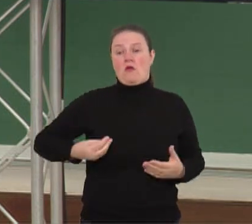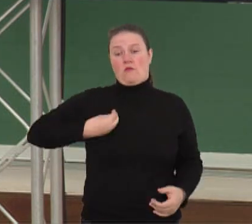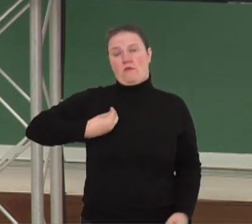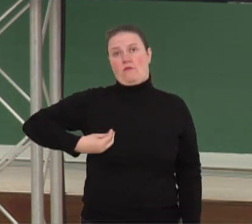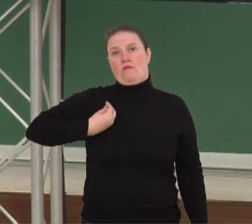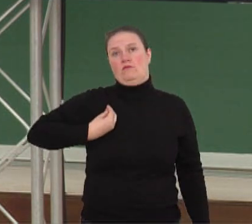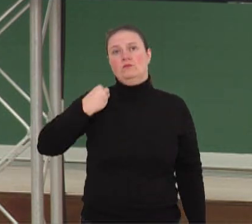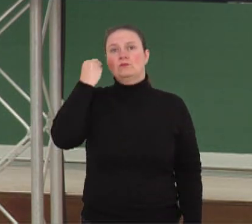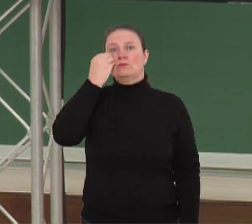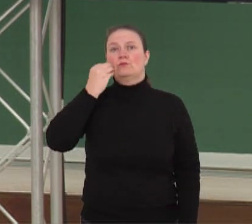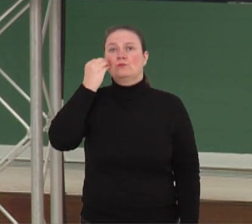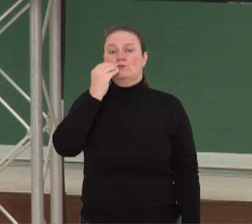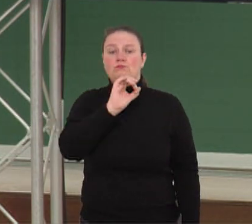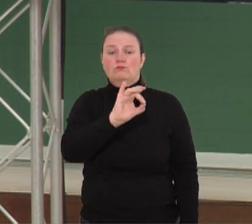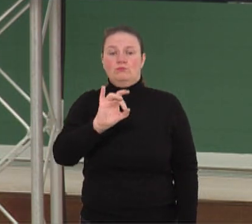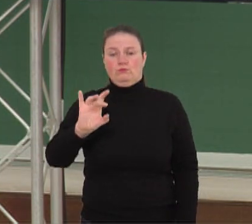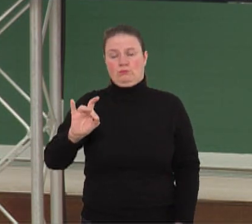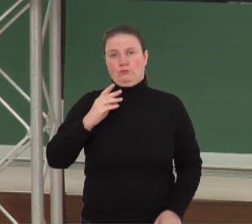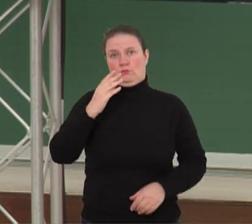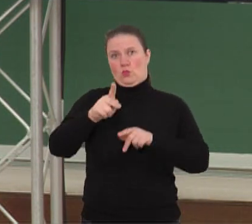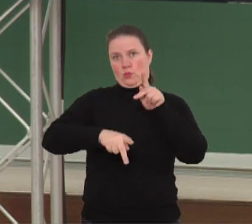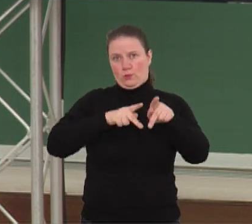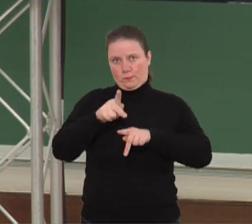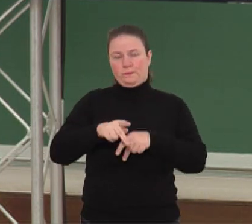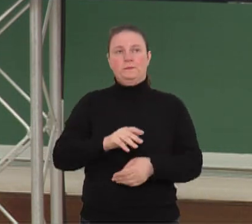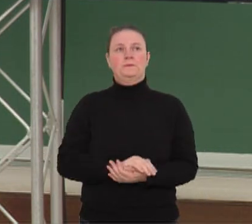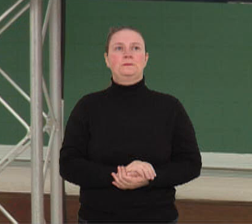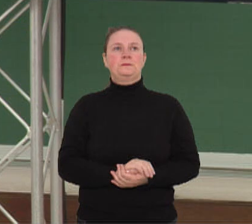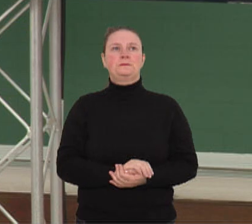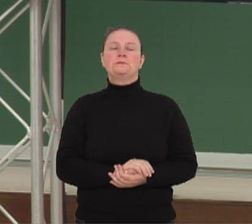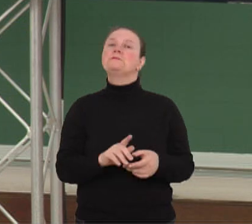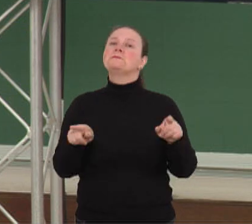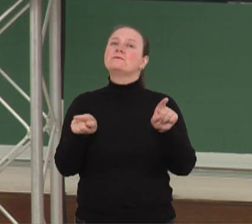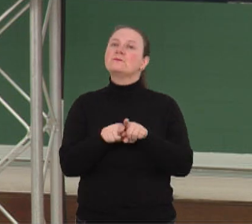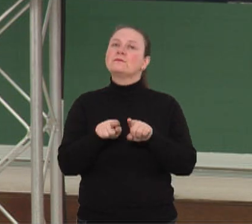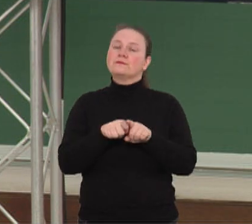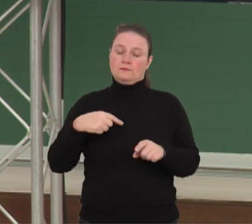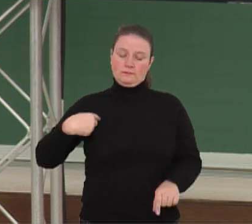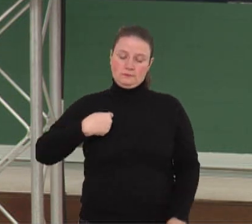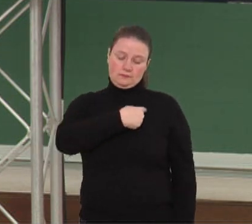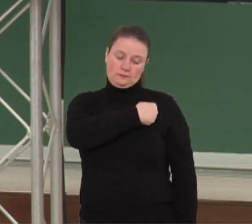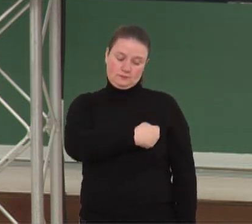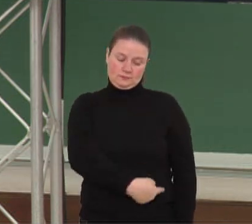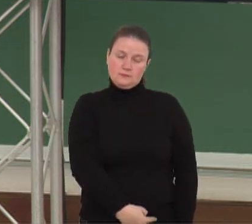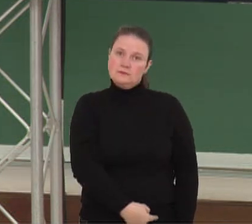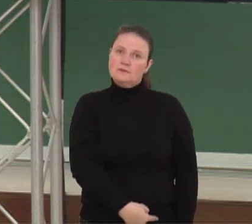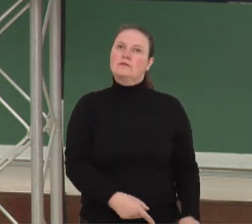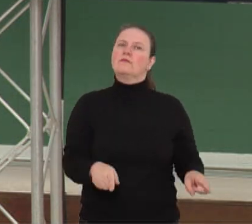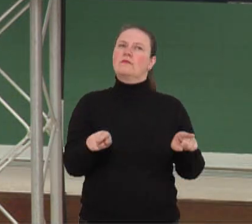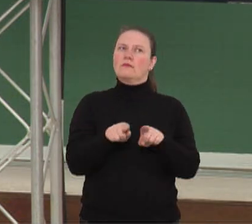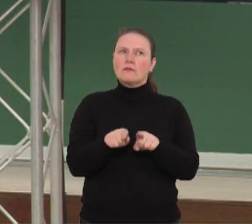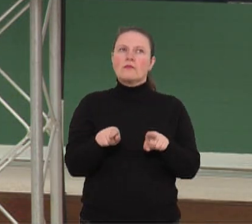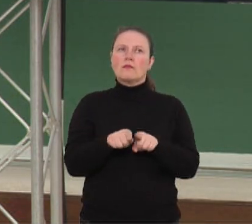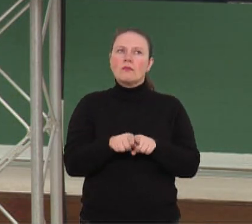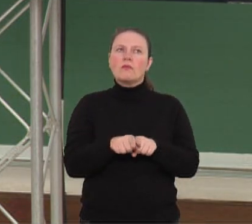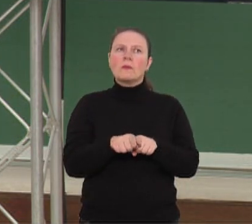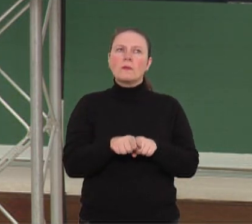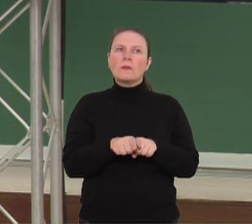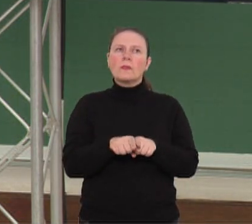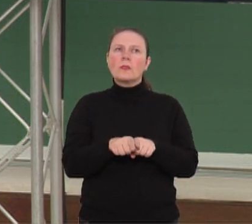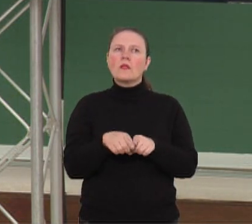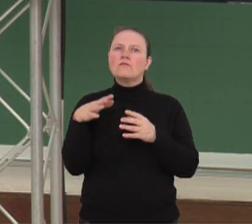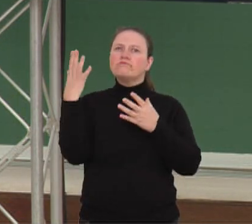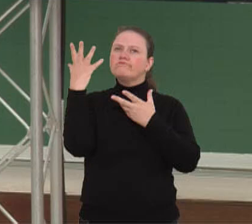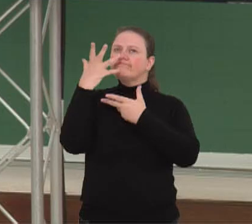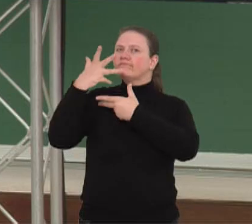que esse povo viveu. Vamos lá? Chineses. Os chineses, a gente tem uma astronomia incrível. Inclusive, é tão incrível a